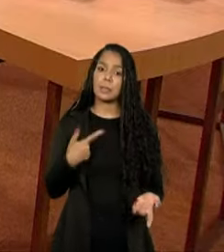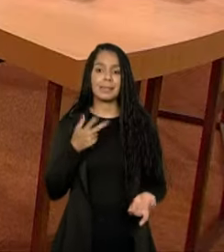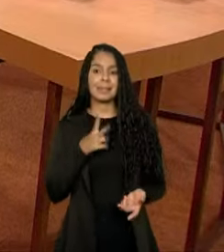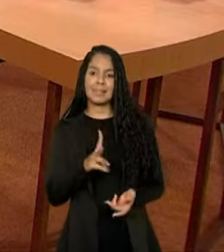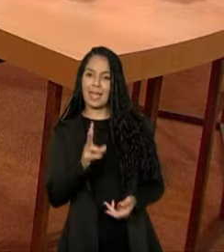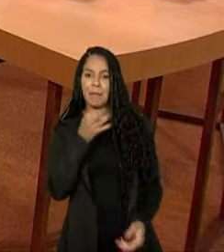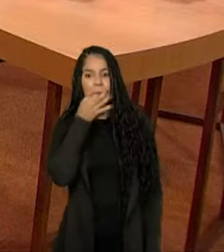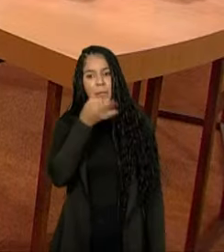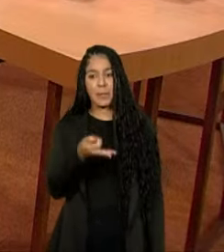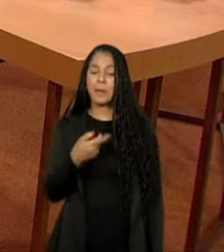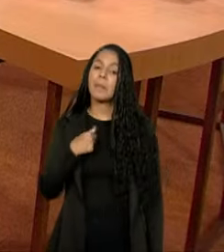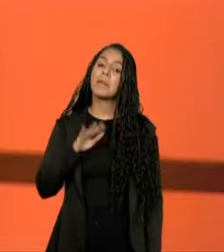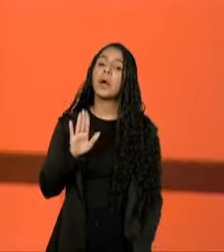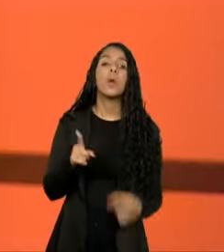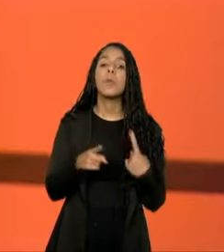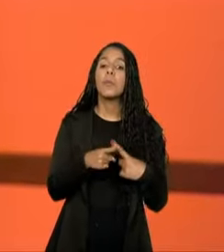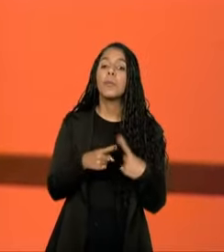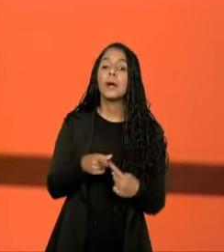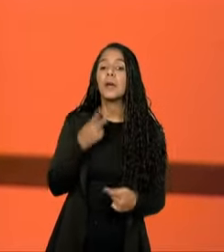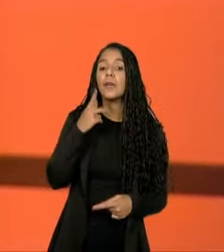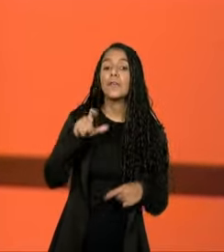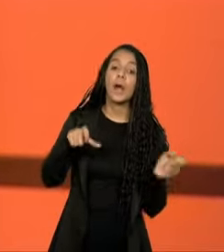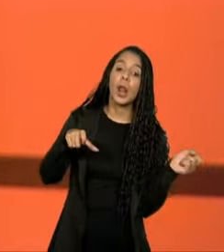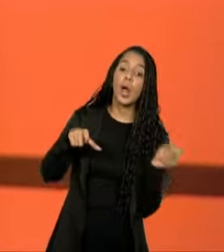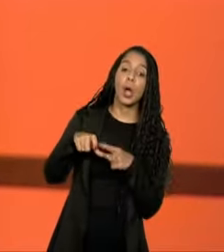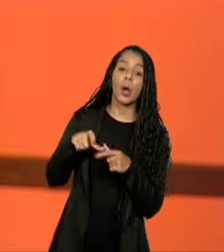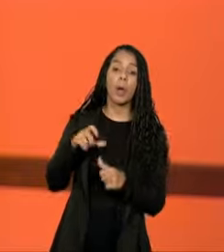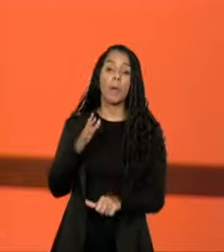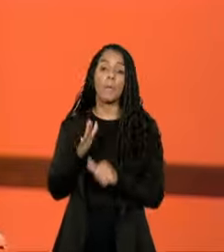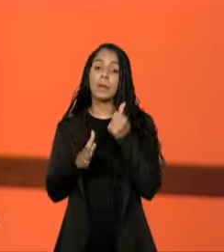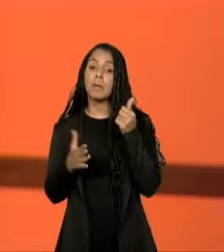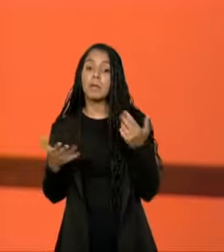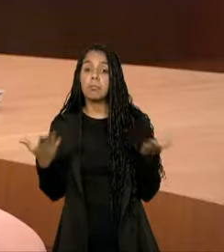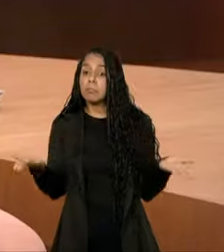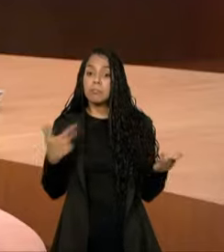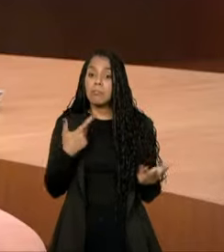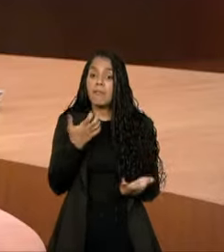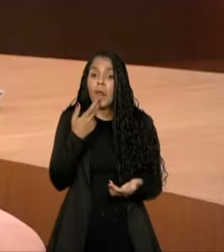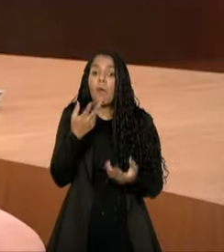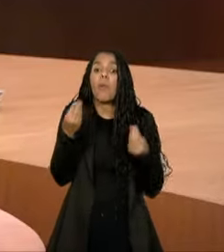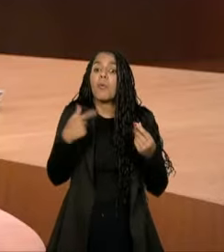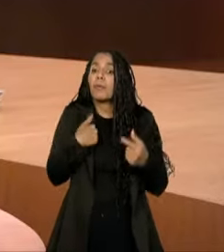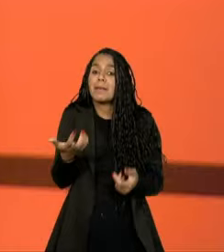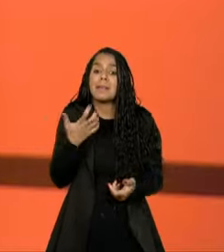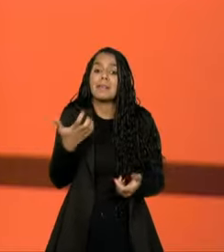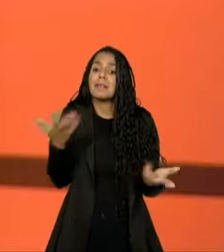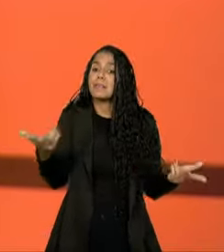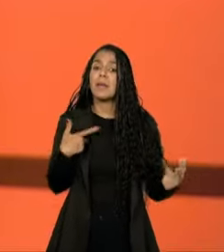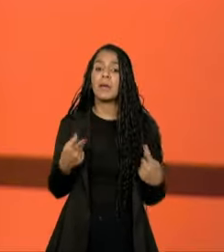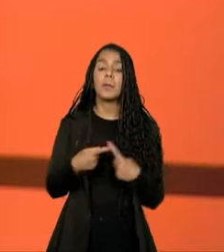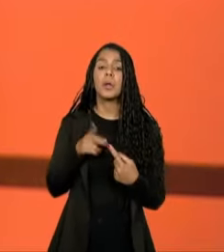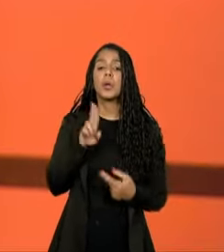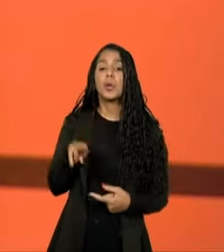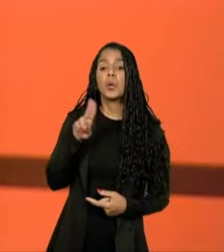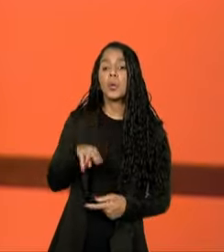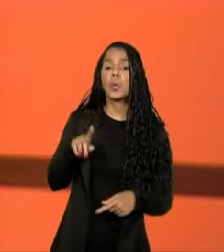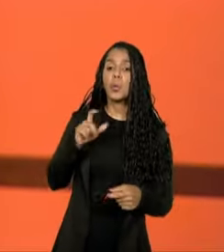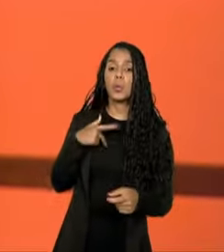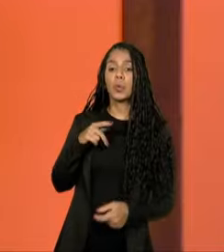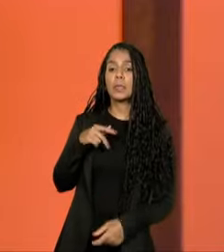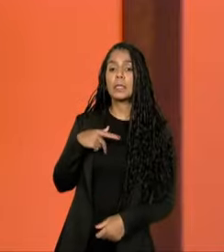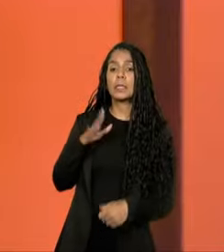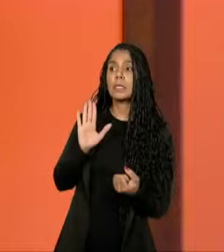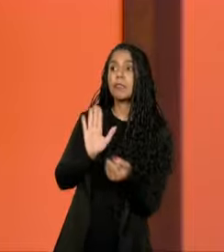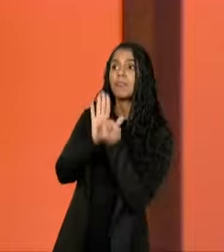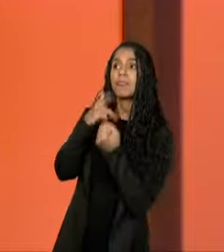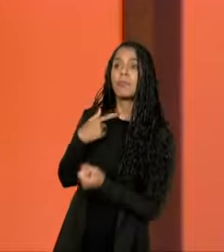dar uma opinião, né? É. Mas por que que você não fala gol primeiro? Mas, cara, assim... Eu quero falar como eu quiser. Você fala como eu quiser. Eu, hein? Por que que você não usa o bordão de alguém que já